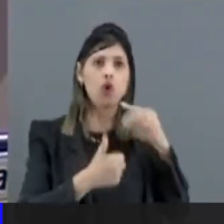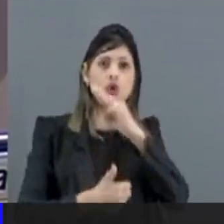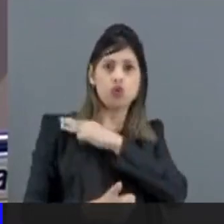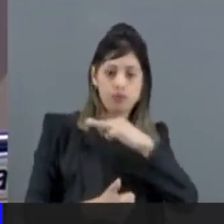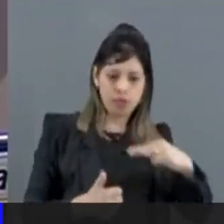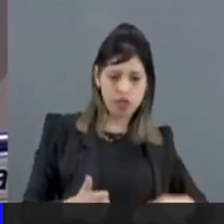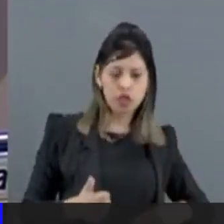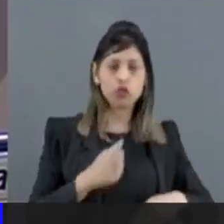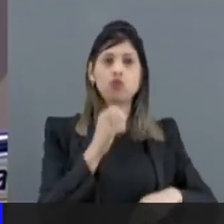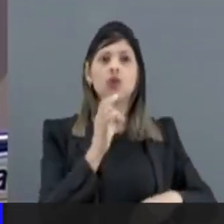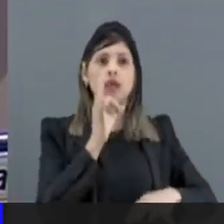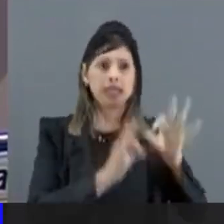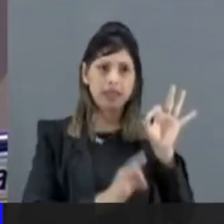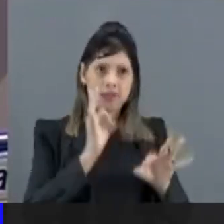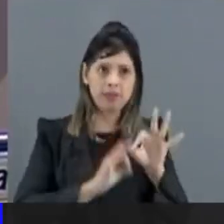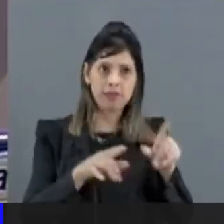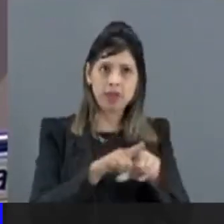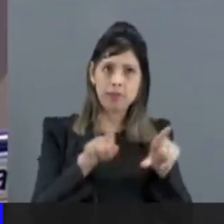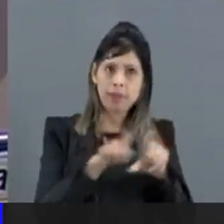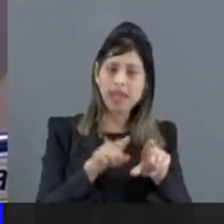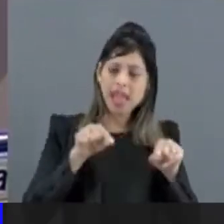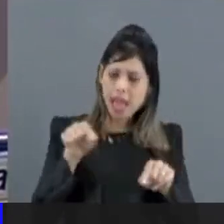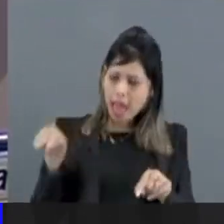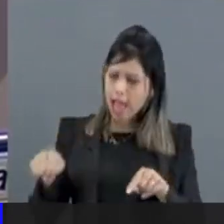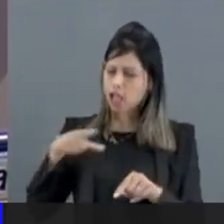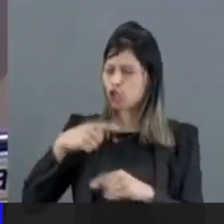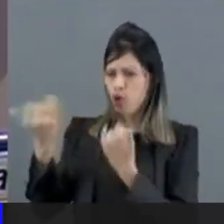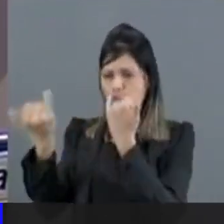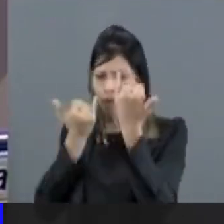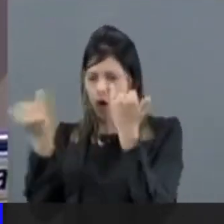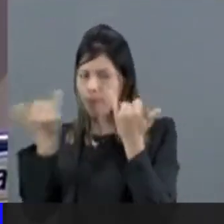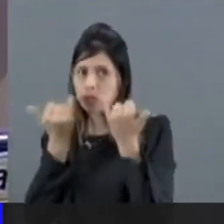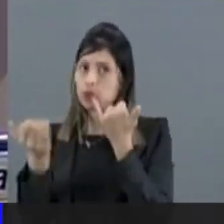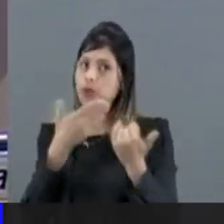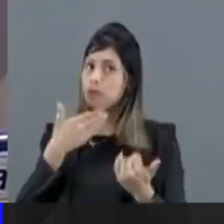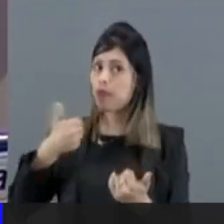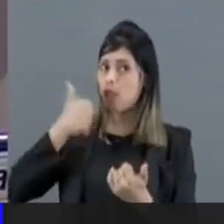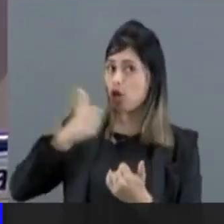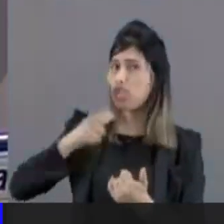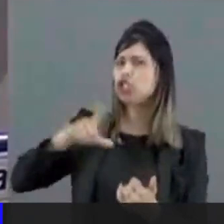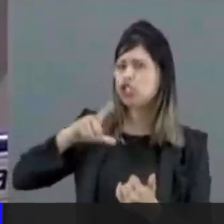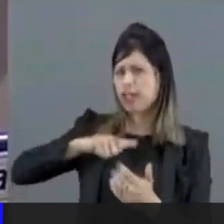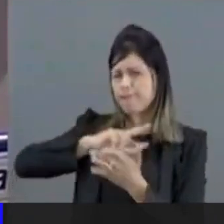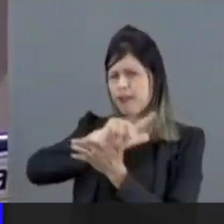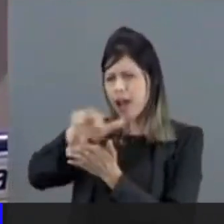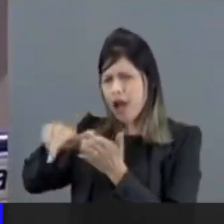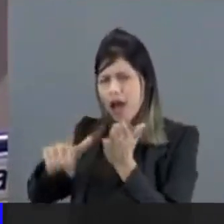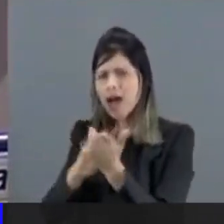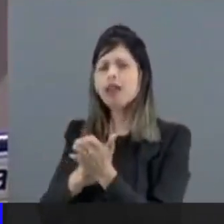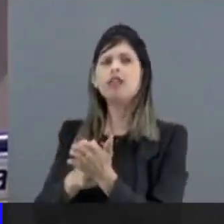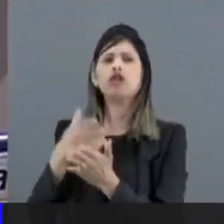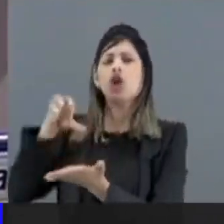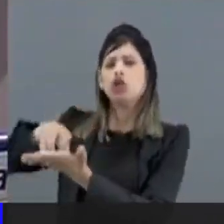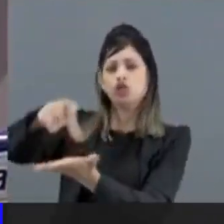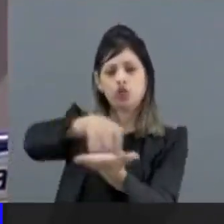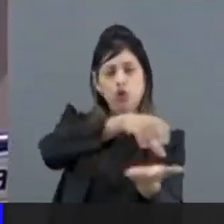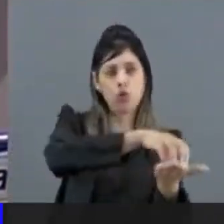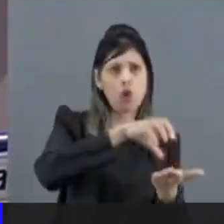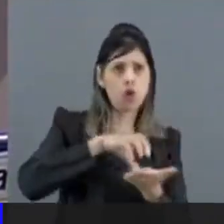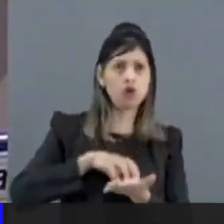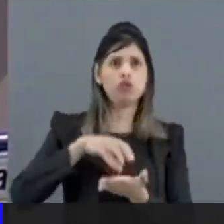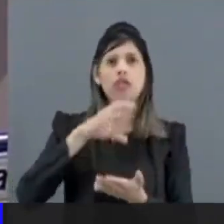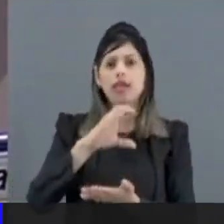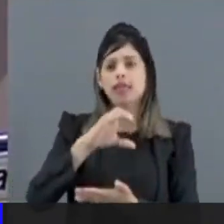Defesa obviamente possuí informações privilegiadas obtidas de diversas fontes e difundidas por órgãos integrantes do